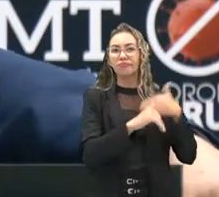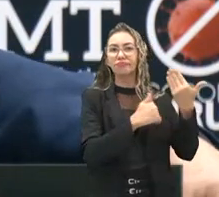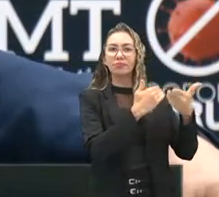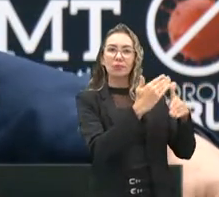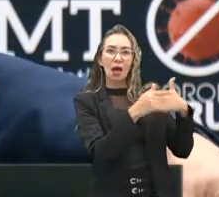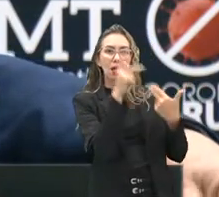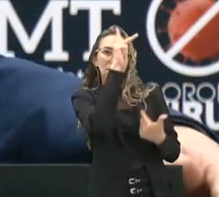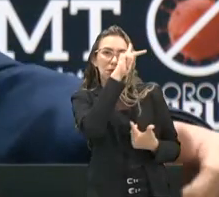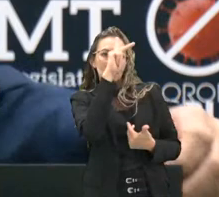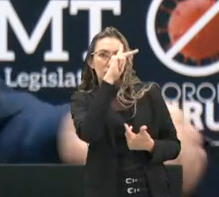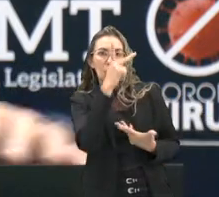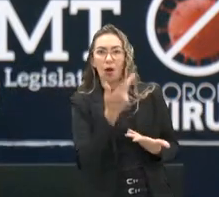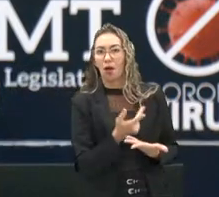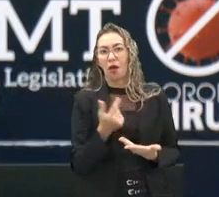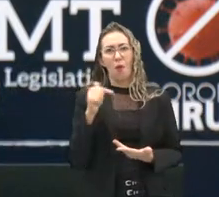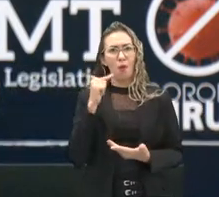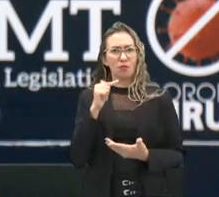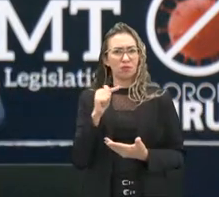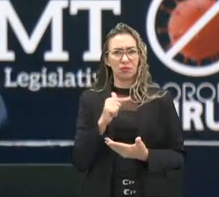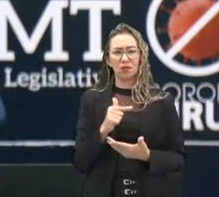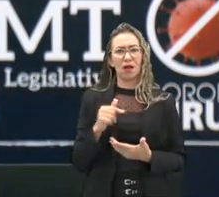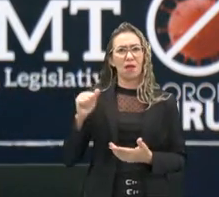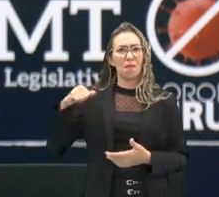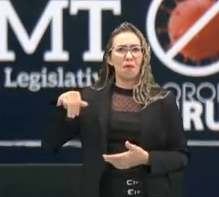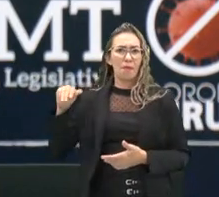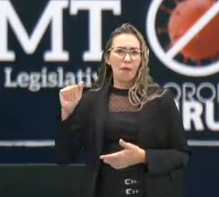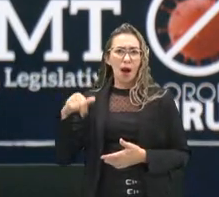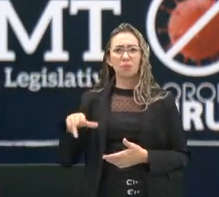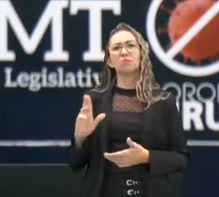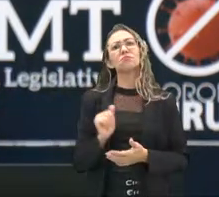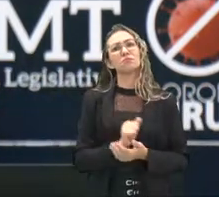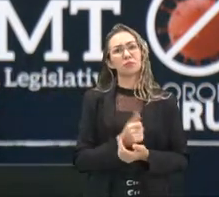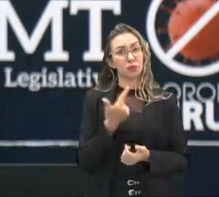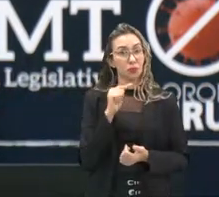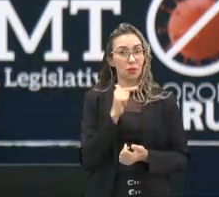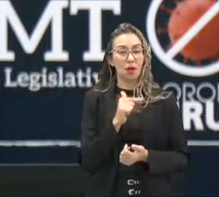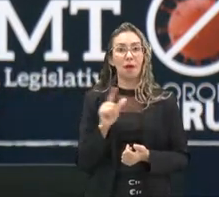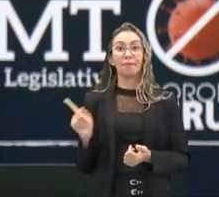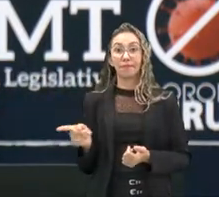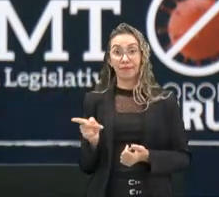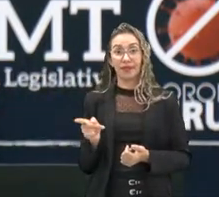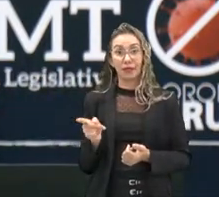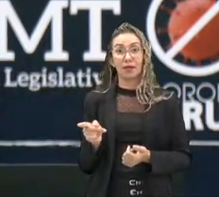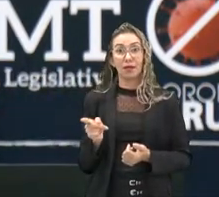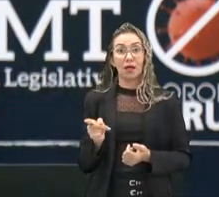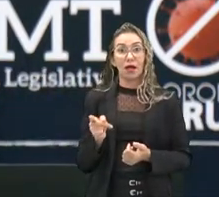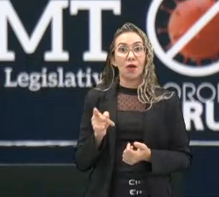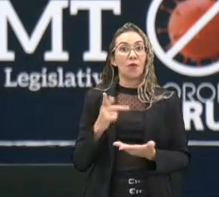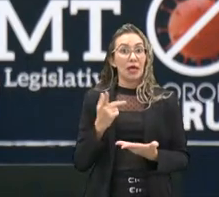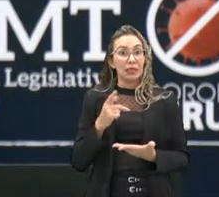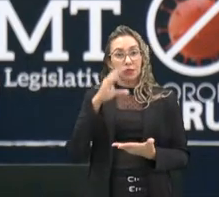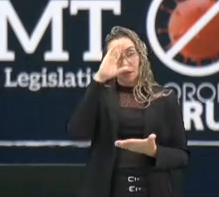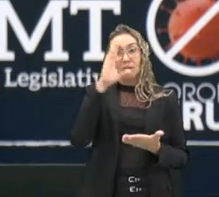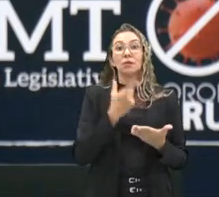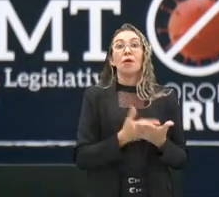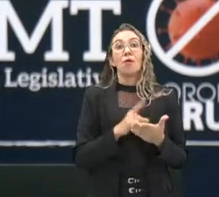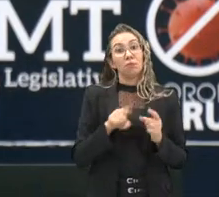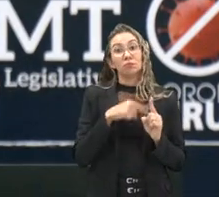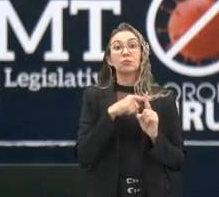Amã em Resende. Então, a concepção militar da época era o positivismo, que